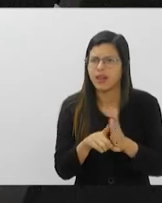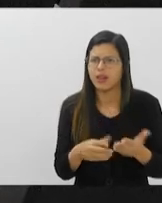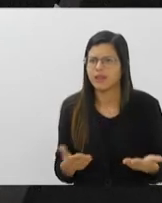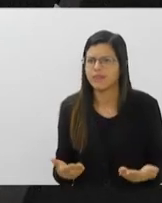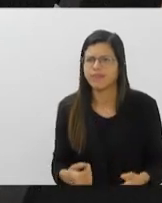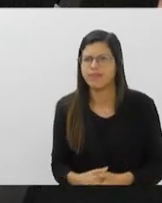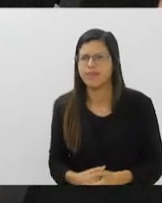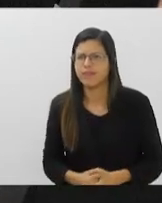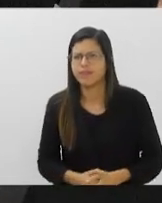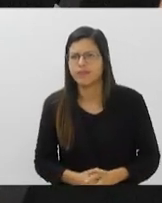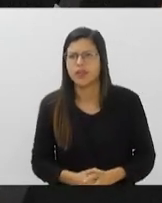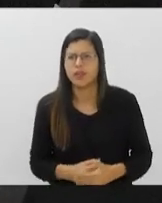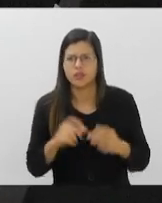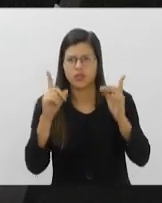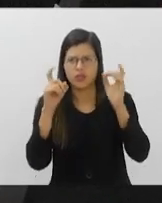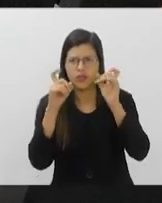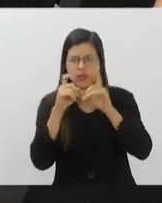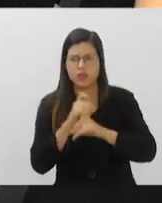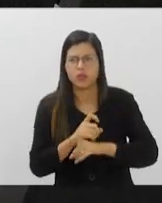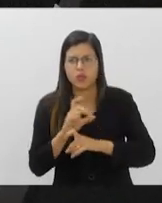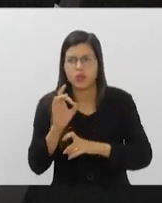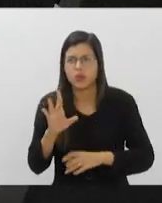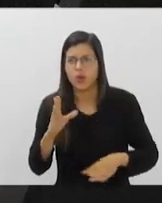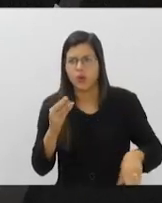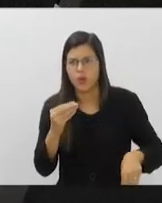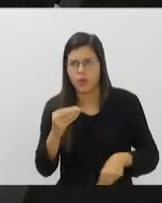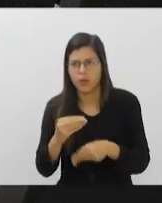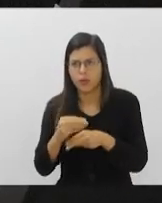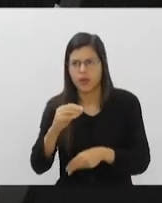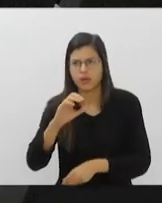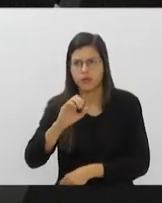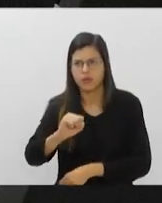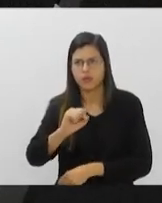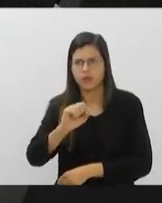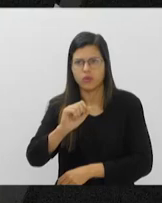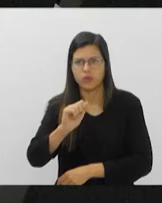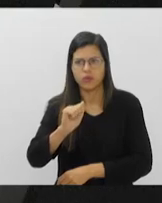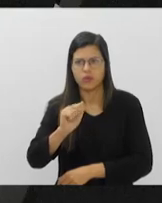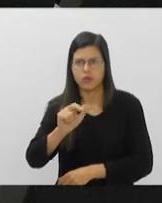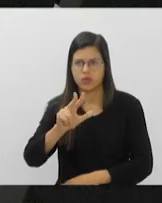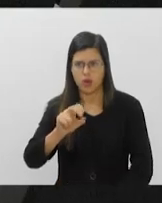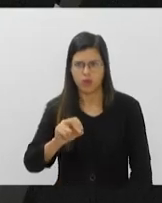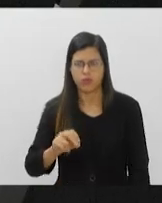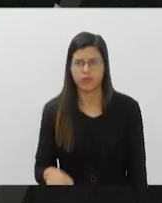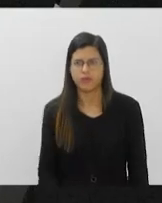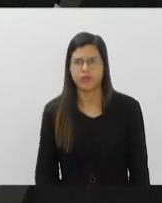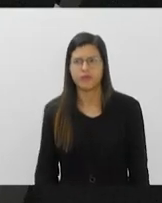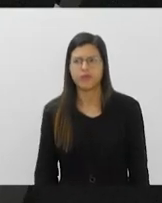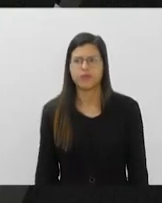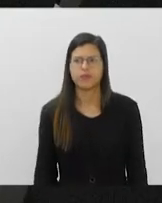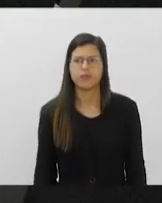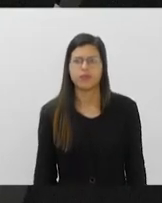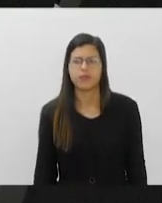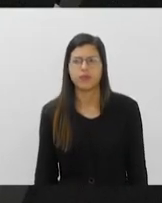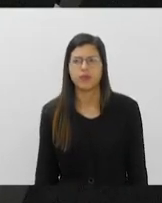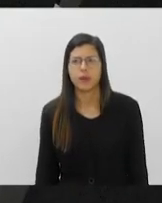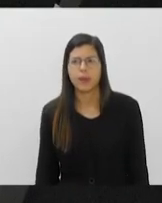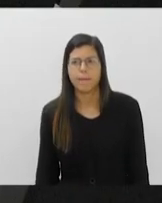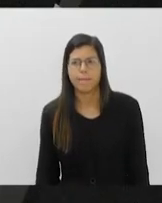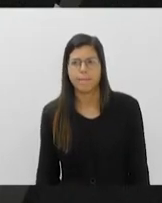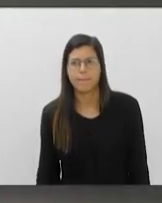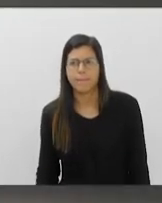é difícil só um complemento aqui Saulo vamos lá vejo o conjunto da obra eh a gente